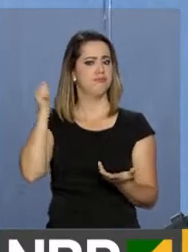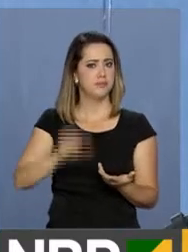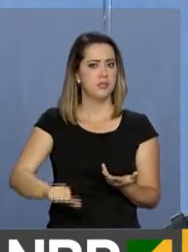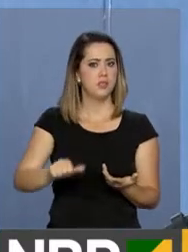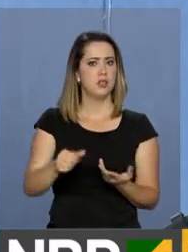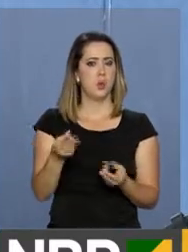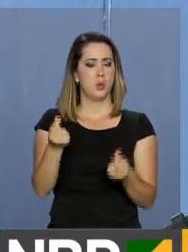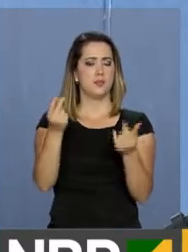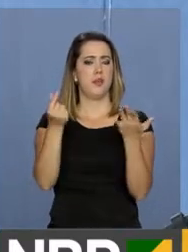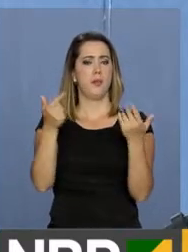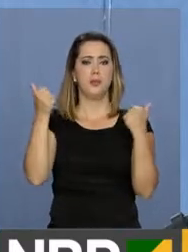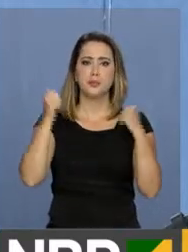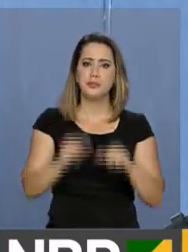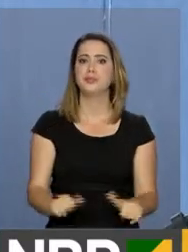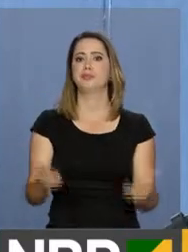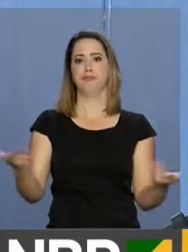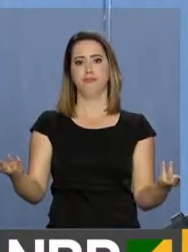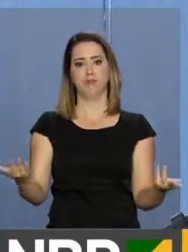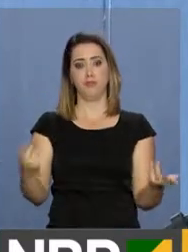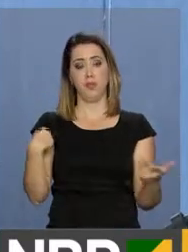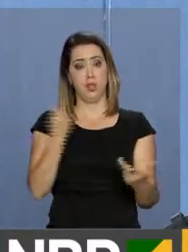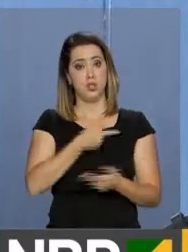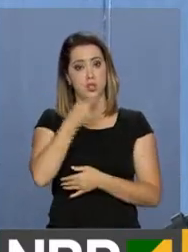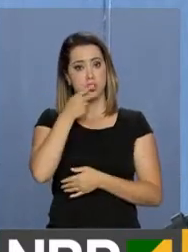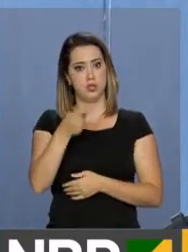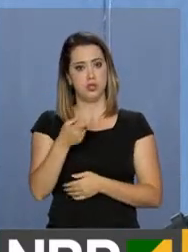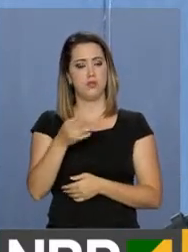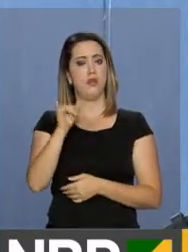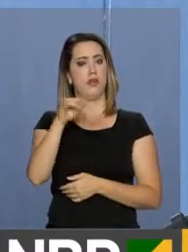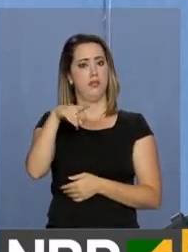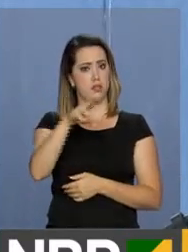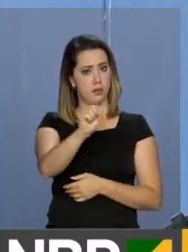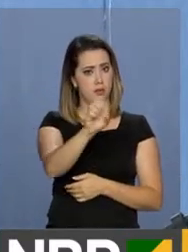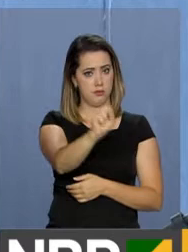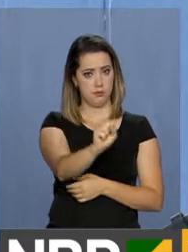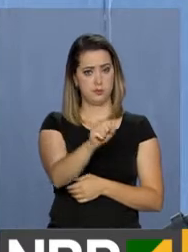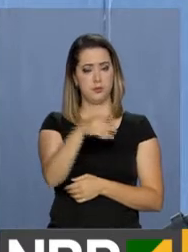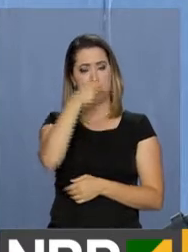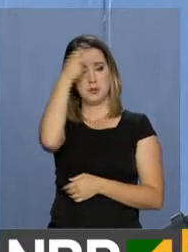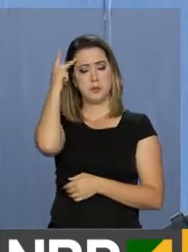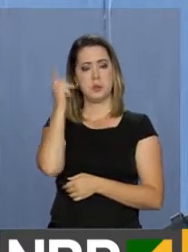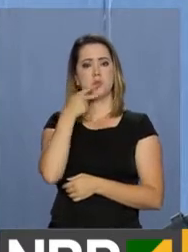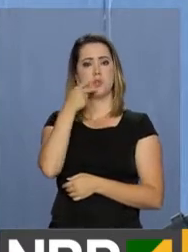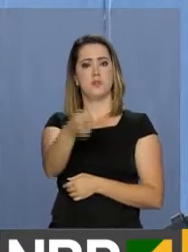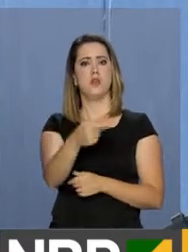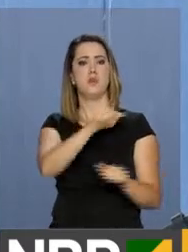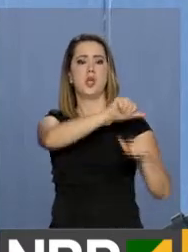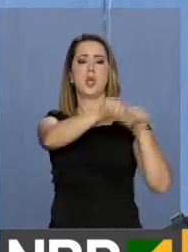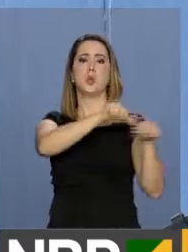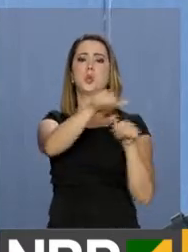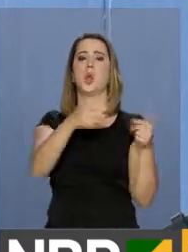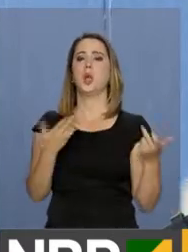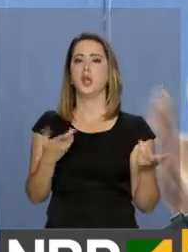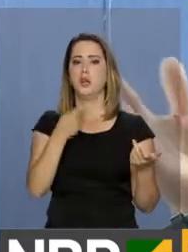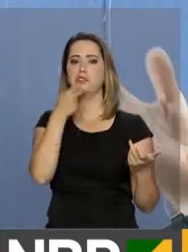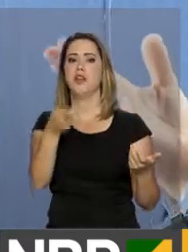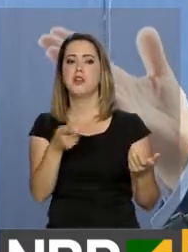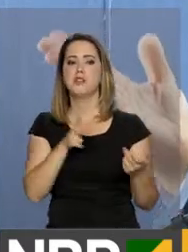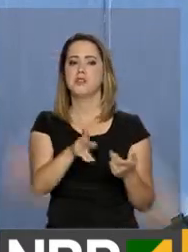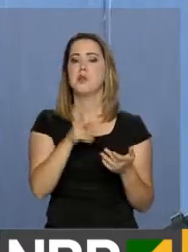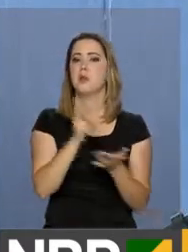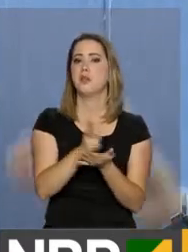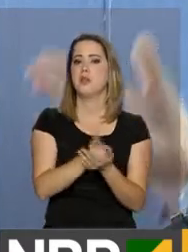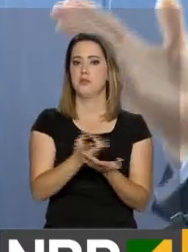as contas públicas. É por isso que a gente fala de previdência. Todo mundo fala, mas você não troca o discurso, Rodrigo, porque se a gente